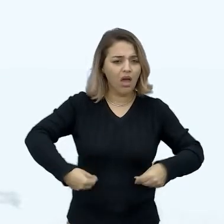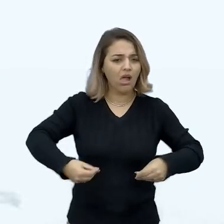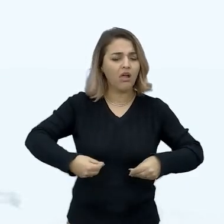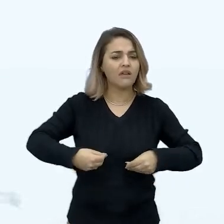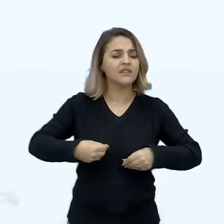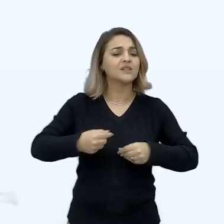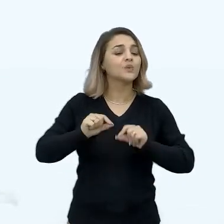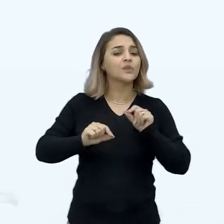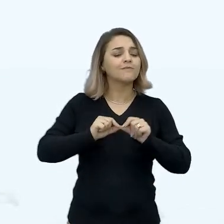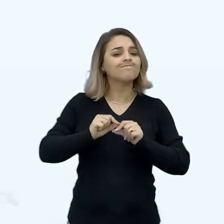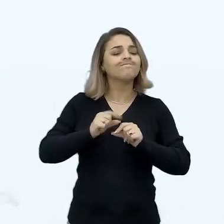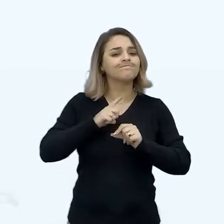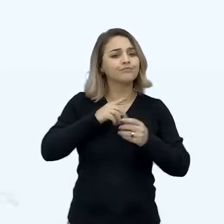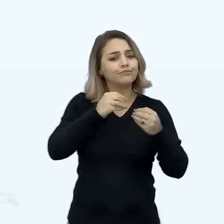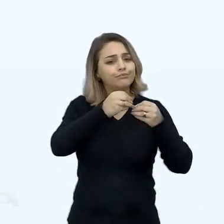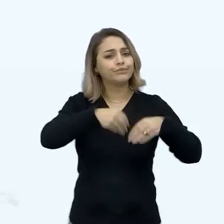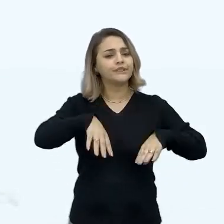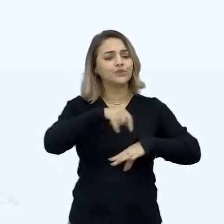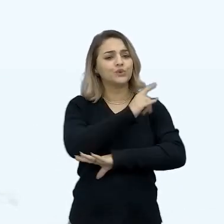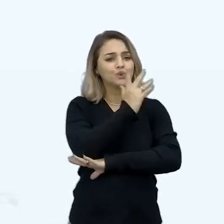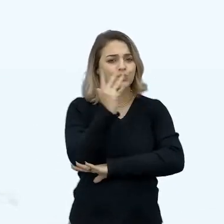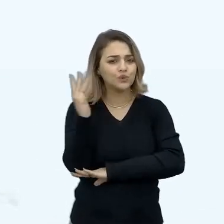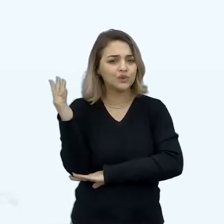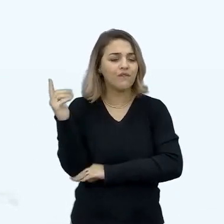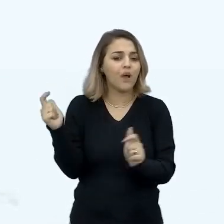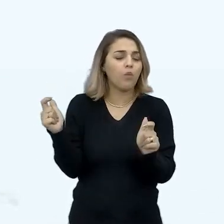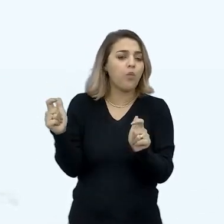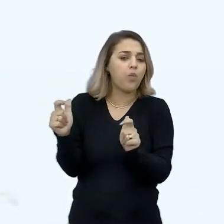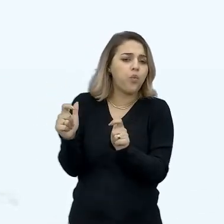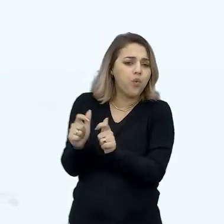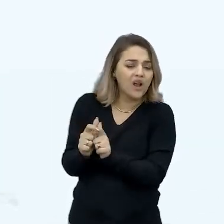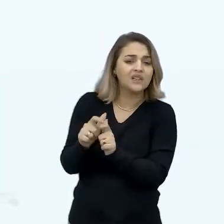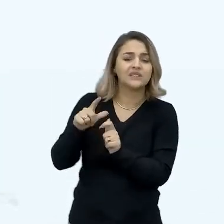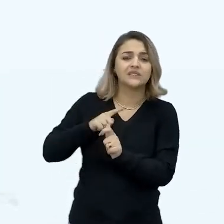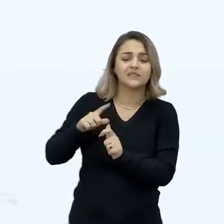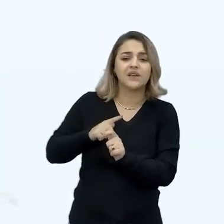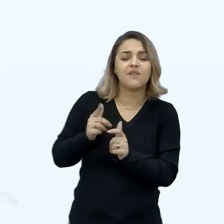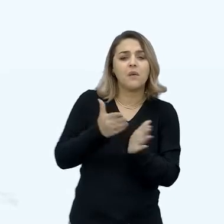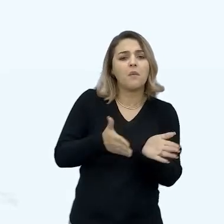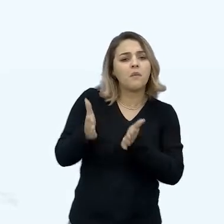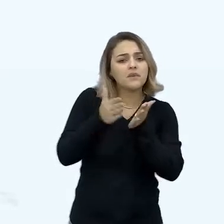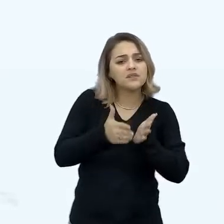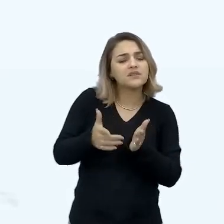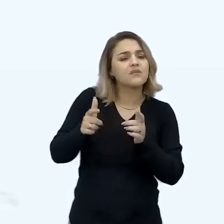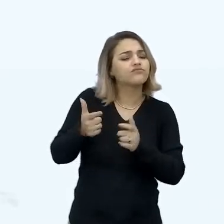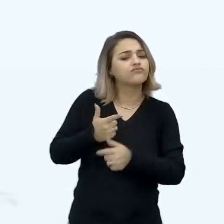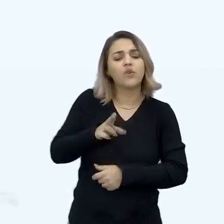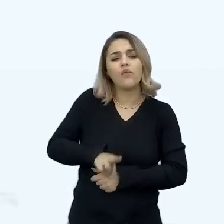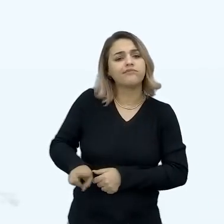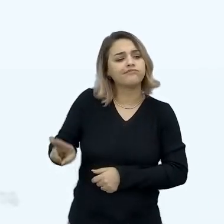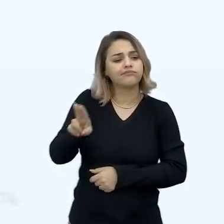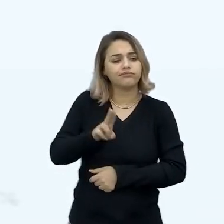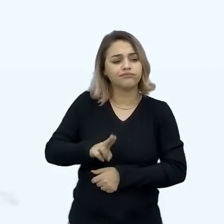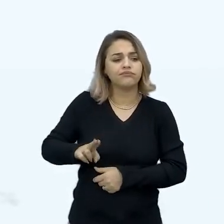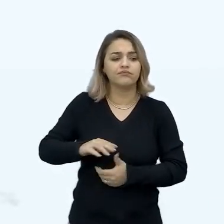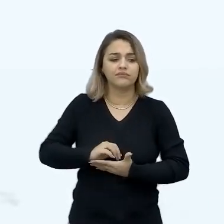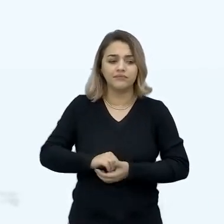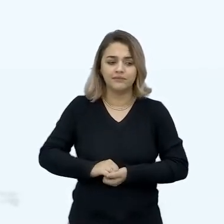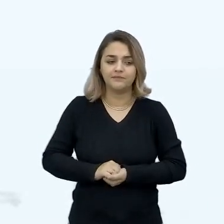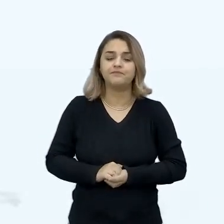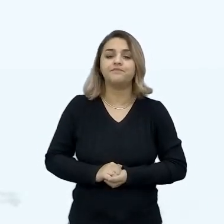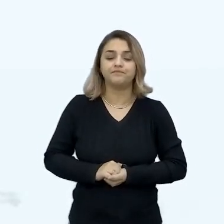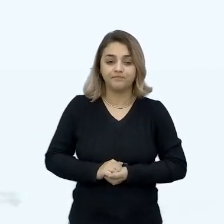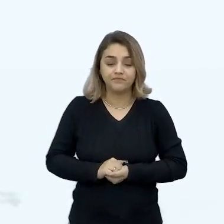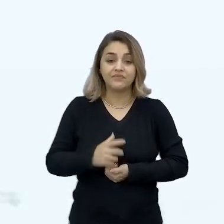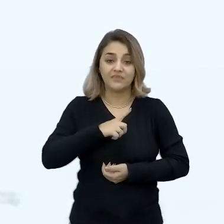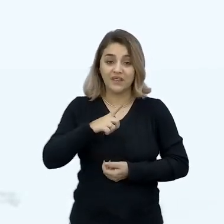escassez. Isso quer dizer que uma área poderia ser altamente produtiva e não está sendo utilizada para nada. A degradação do